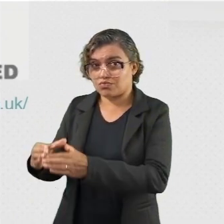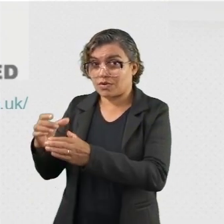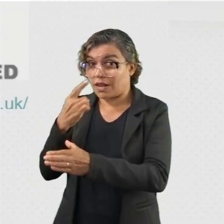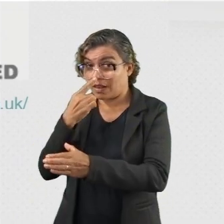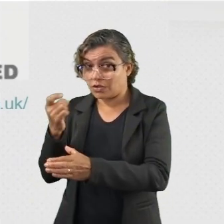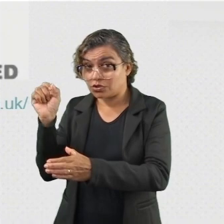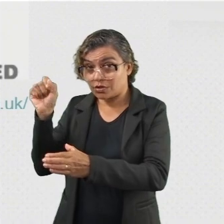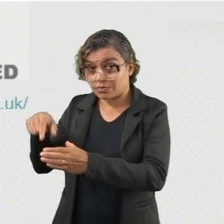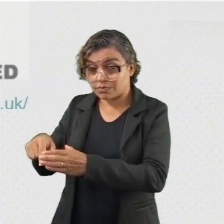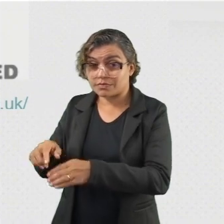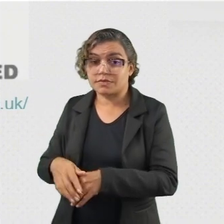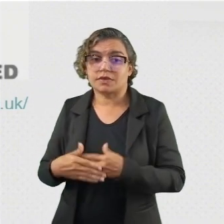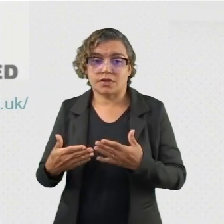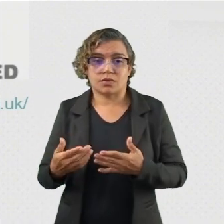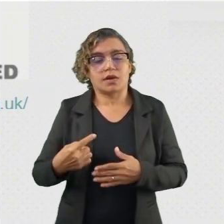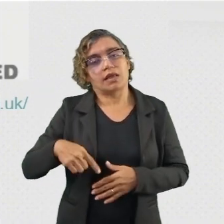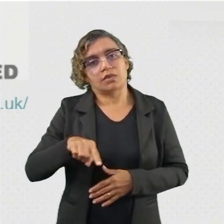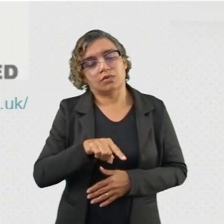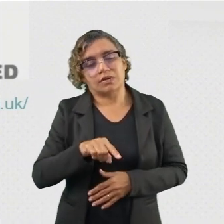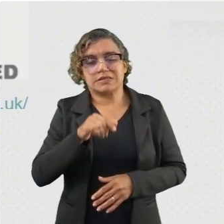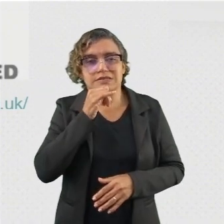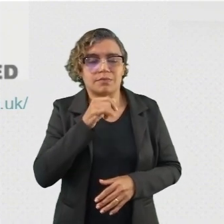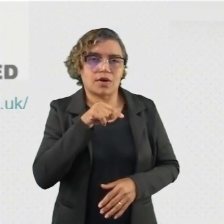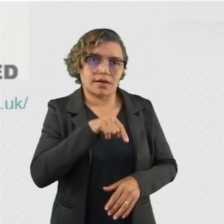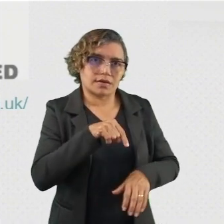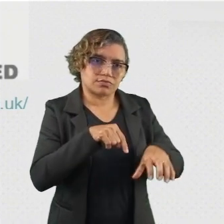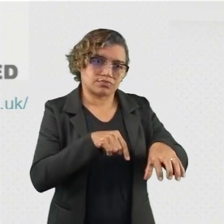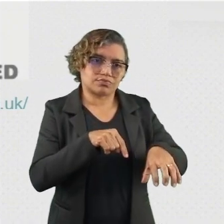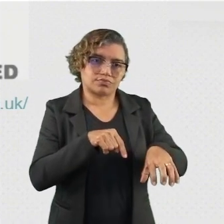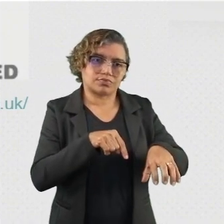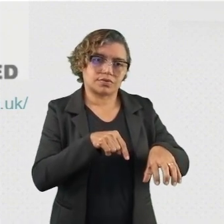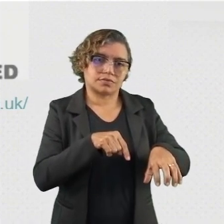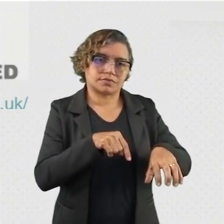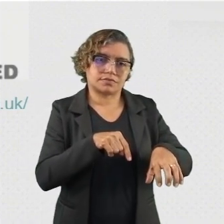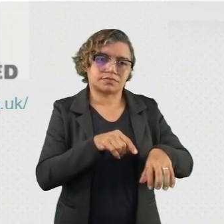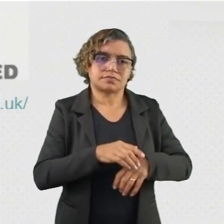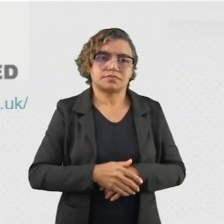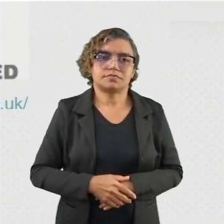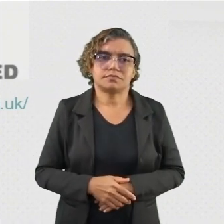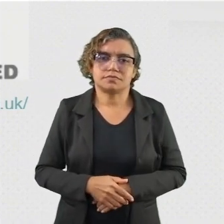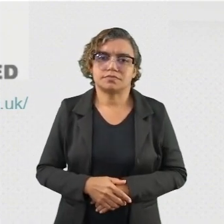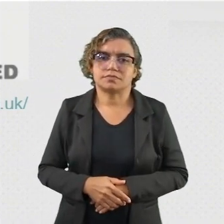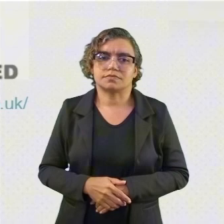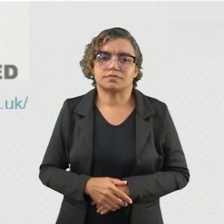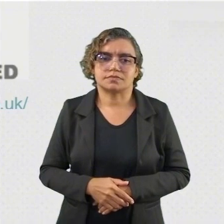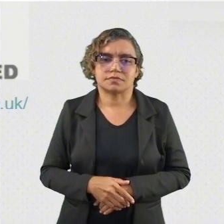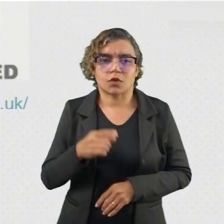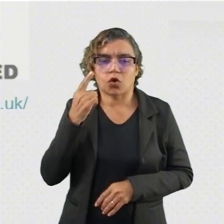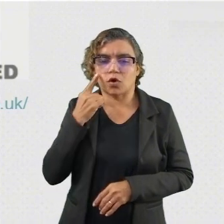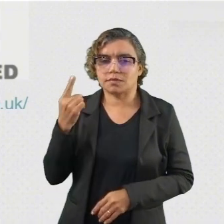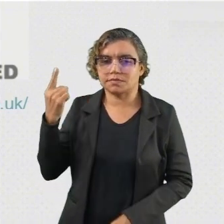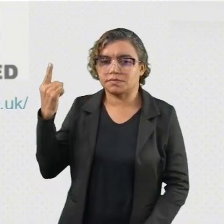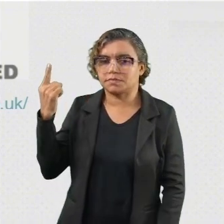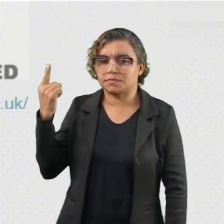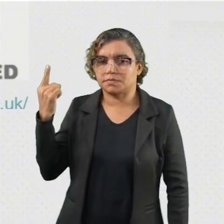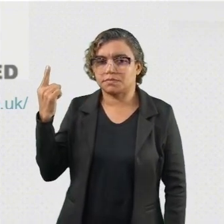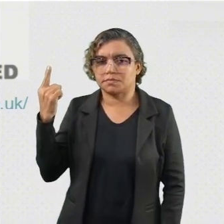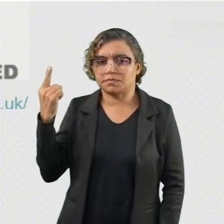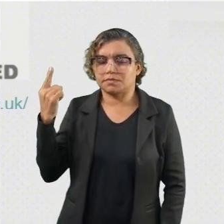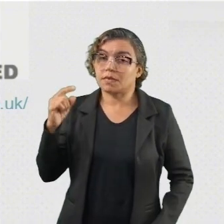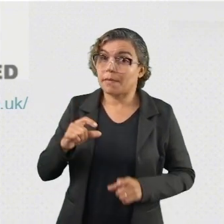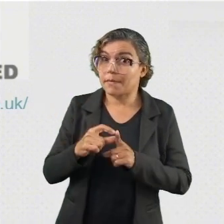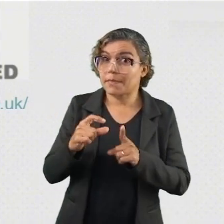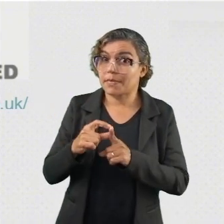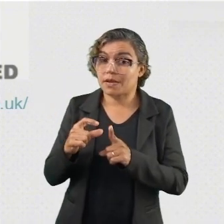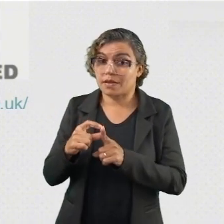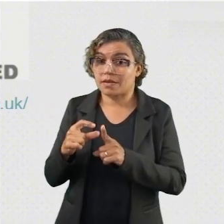nossa associação ou a equivalência seria o garbage, ou trash, que é lixo, e a palavra que